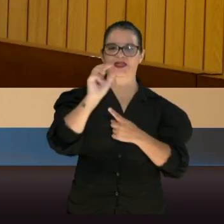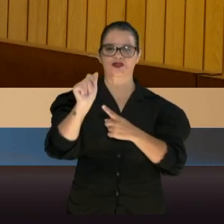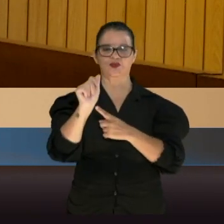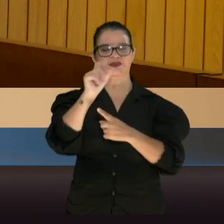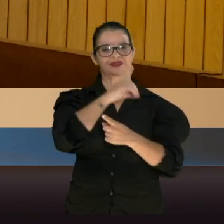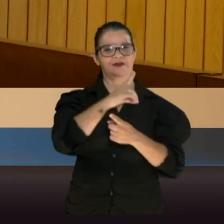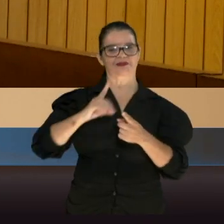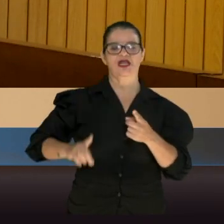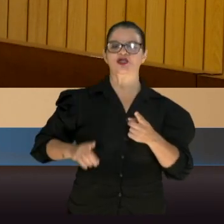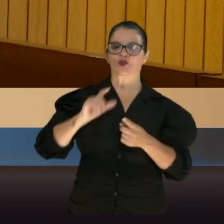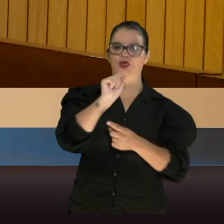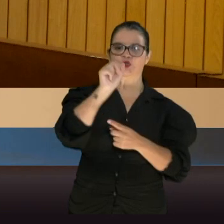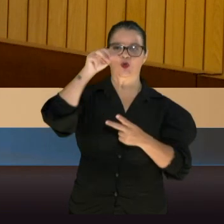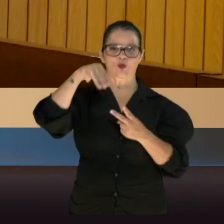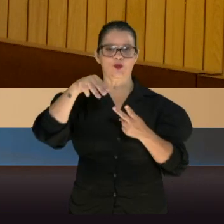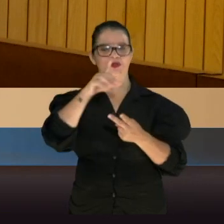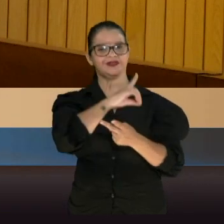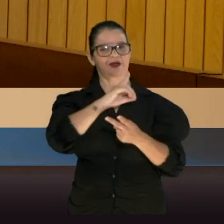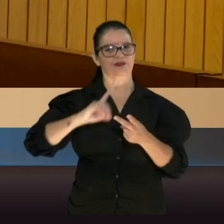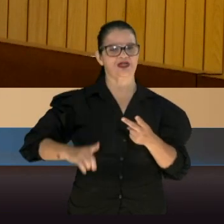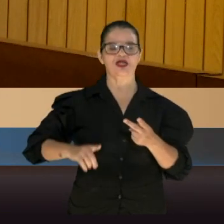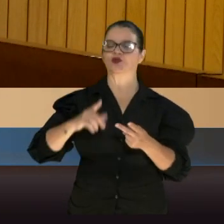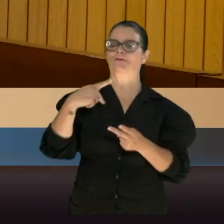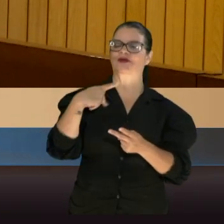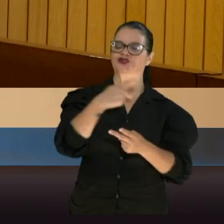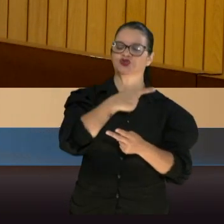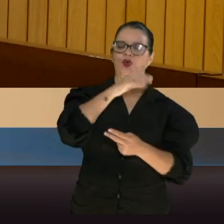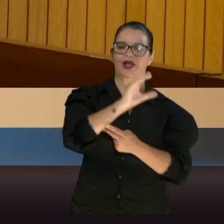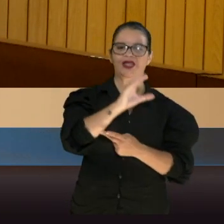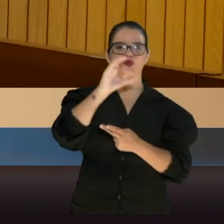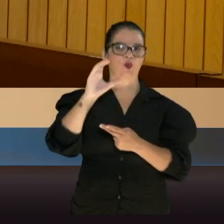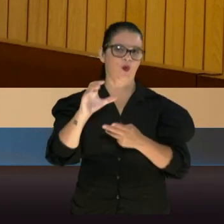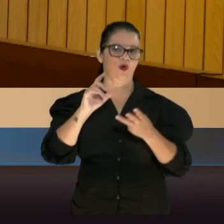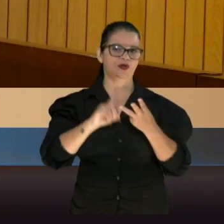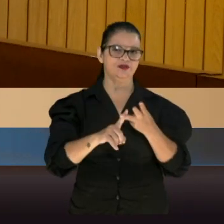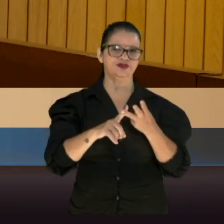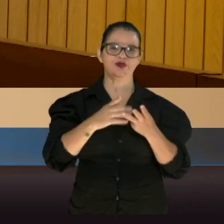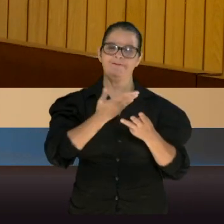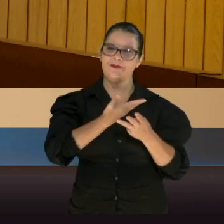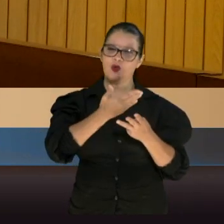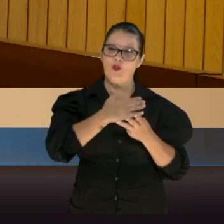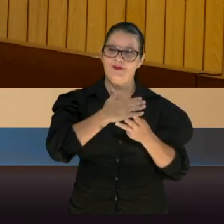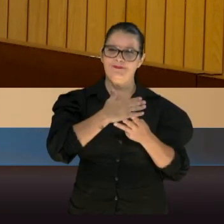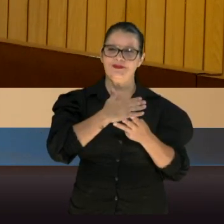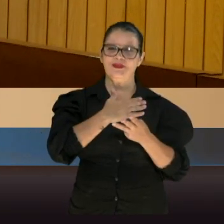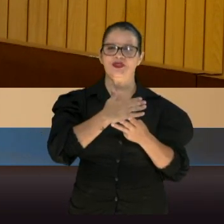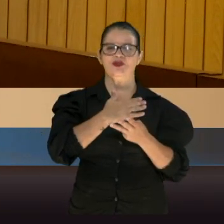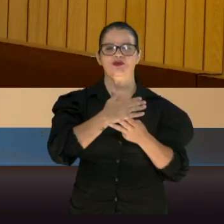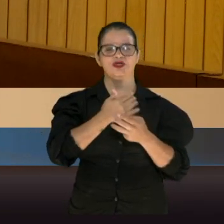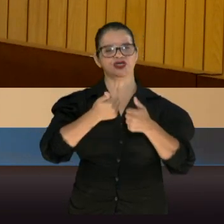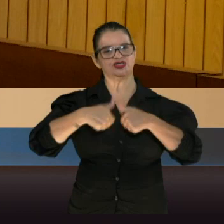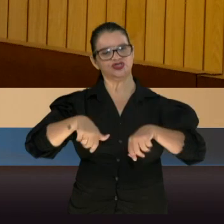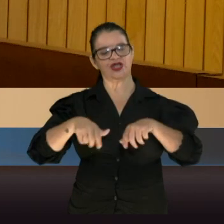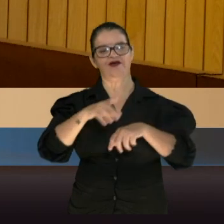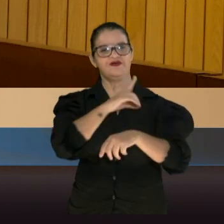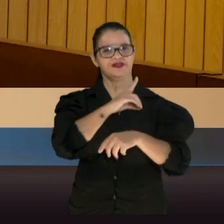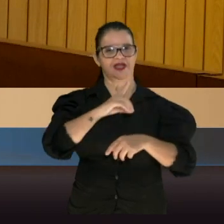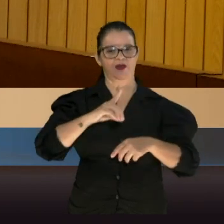deputado Antônio Moraes, deputado pastor Cleiton Collins, meu amigo que estava comigo,